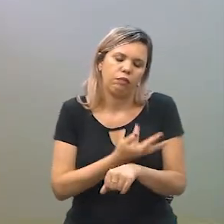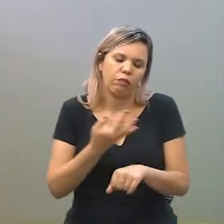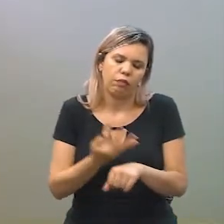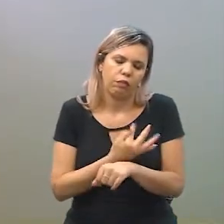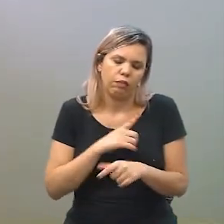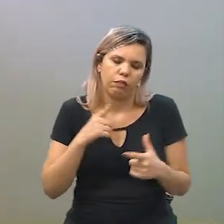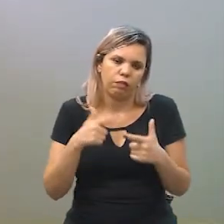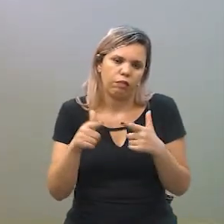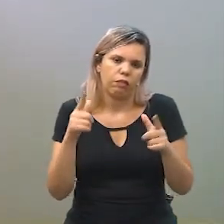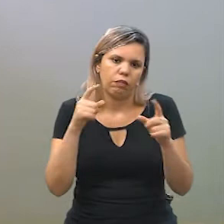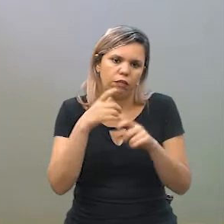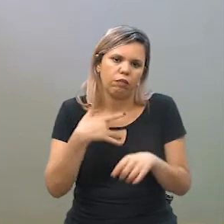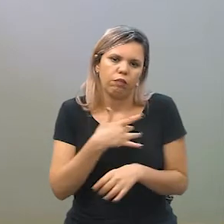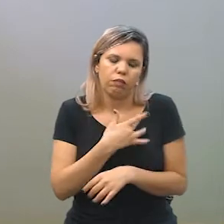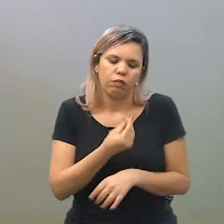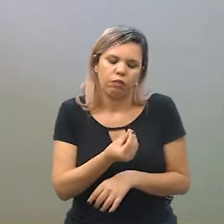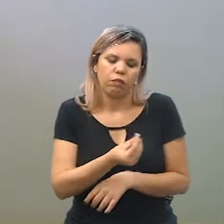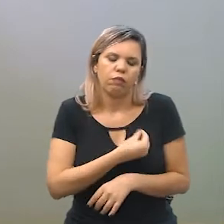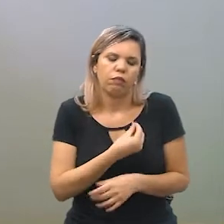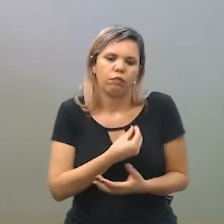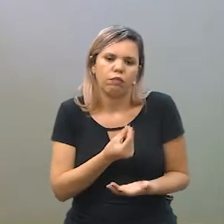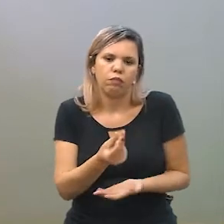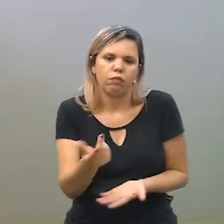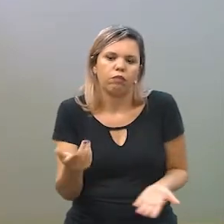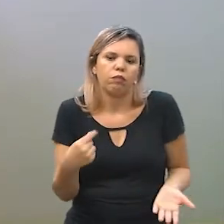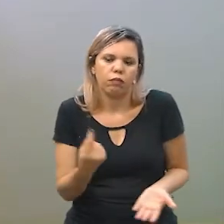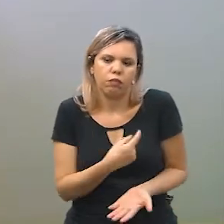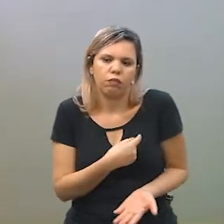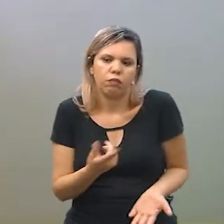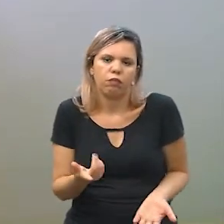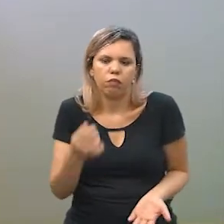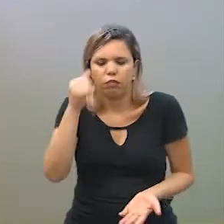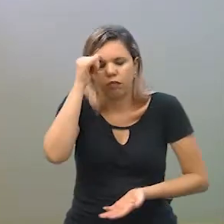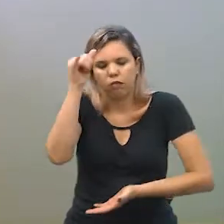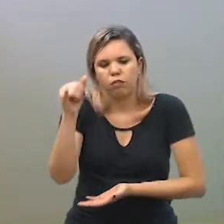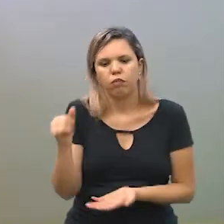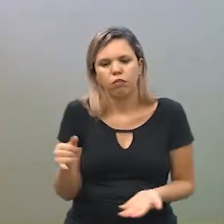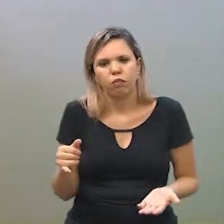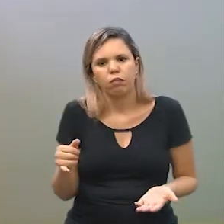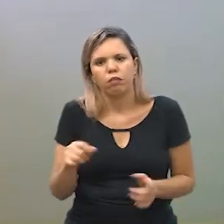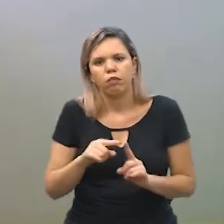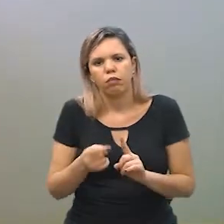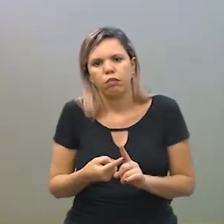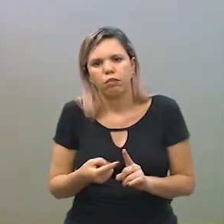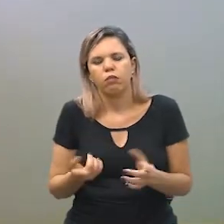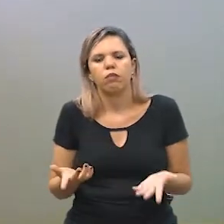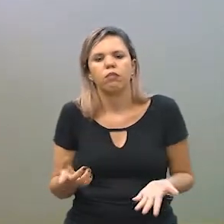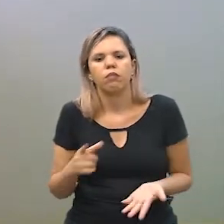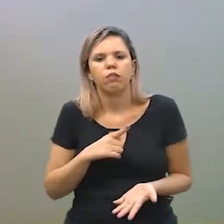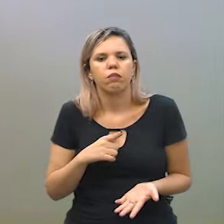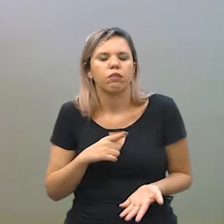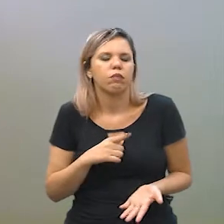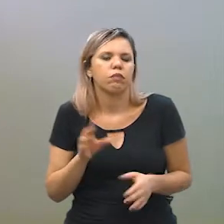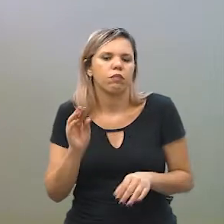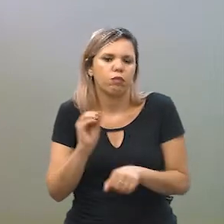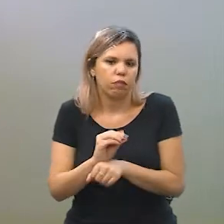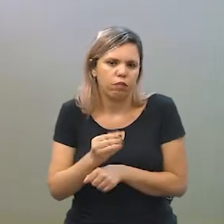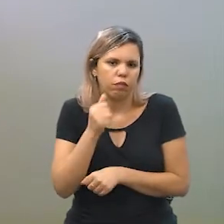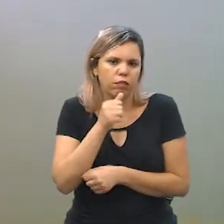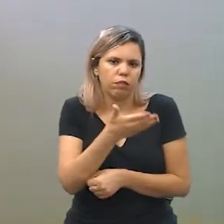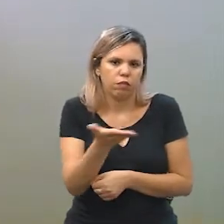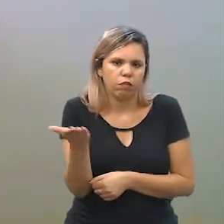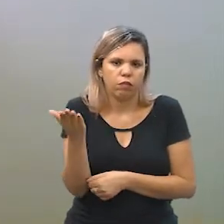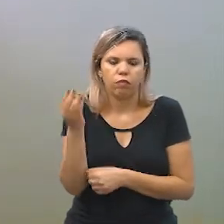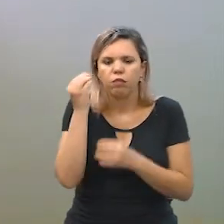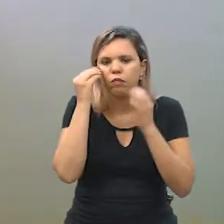ter complicações de saúde o resto da vida. Então, a gente evitar um parto pré-termo, né? Cuidar dessa mulher